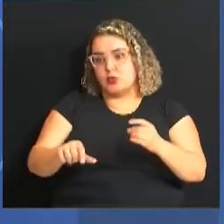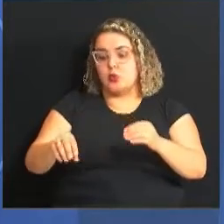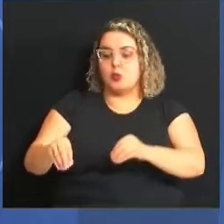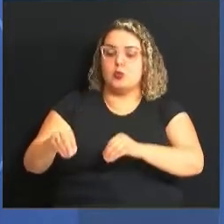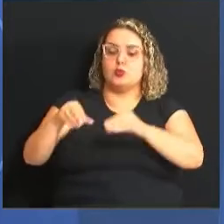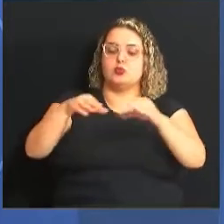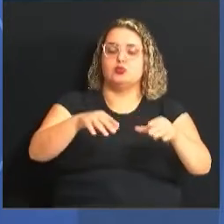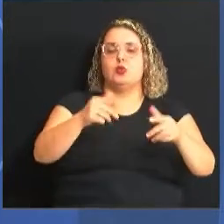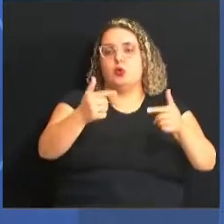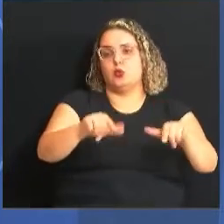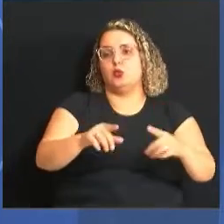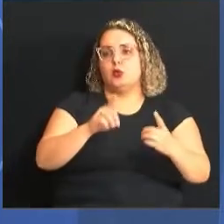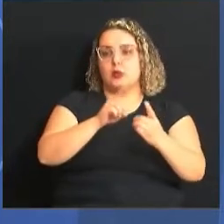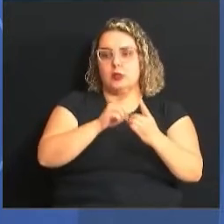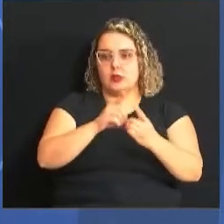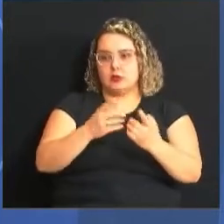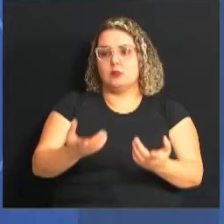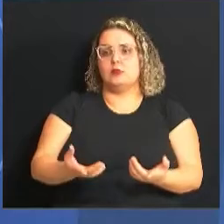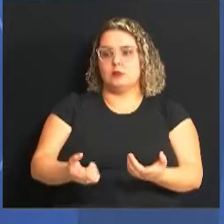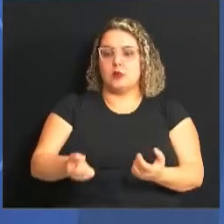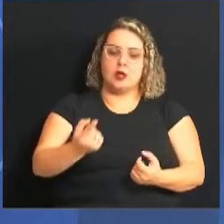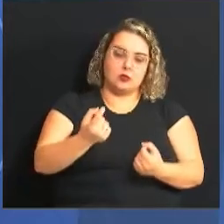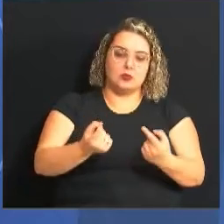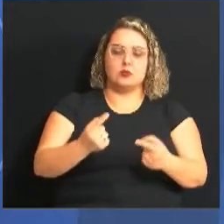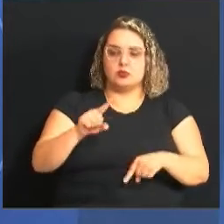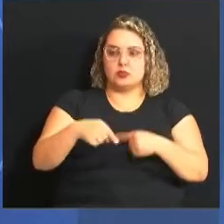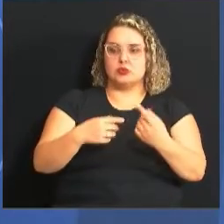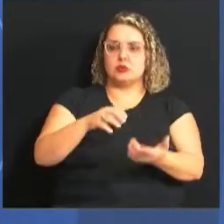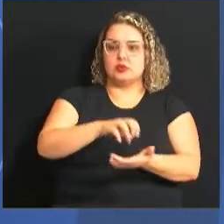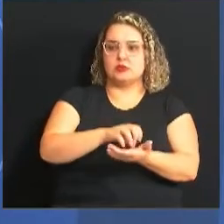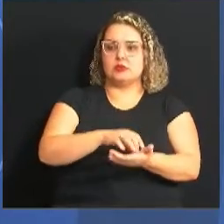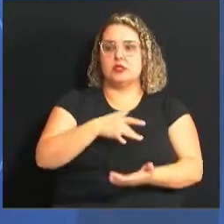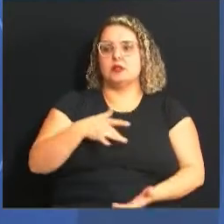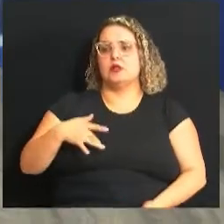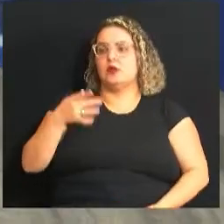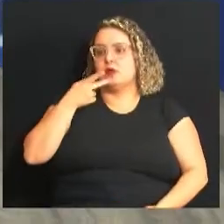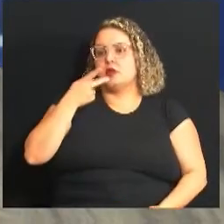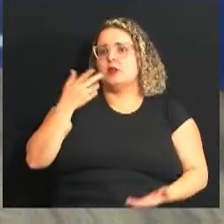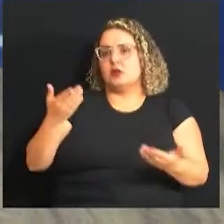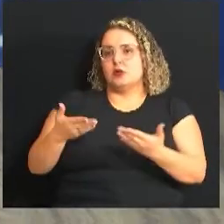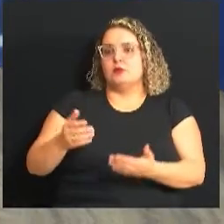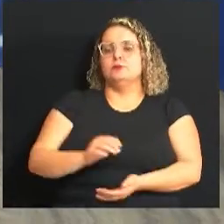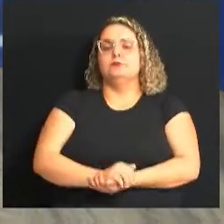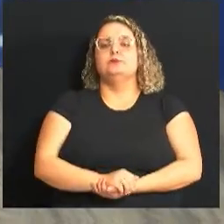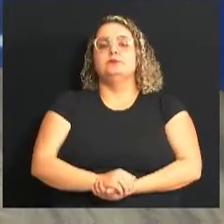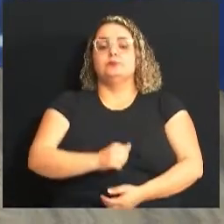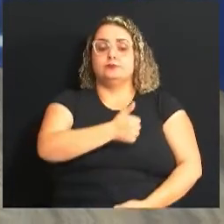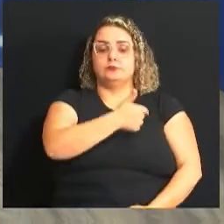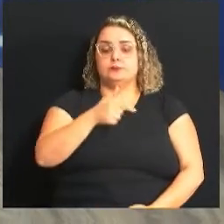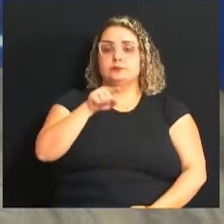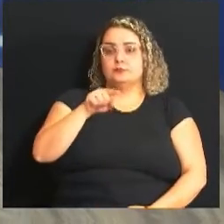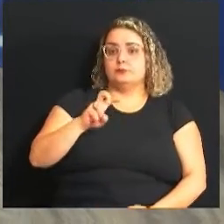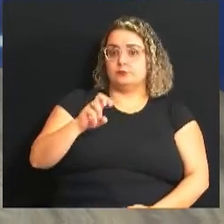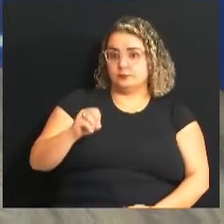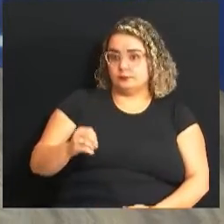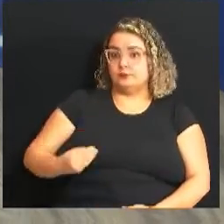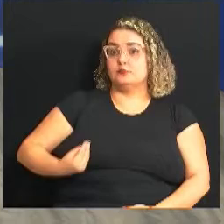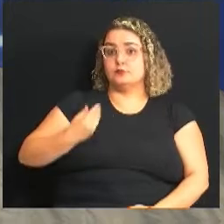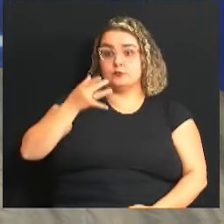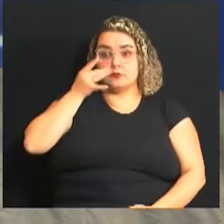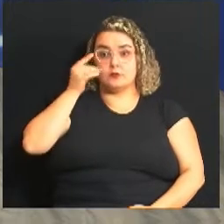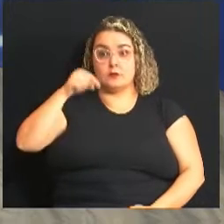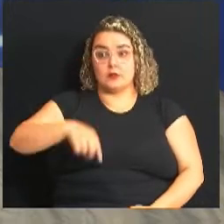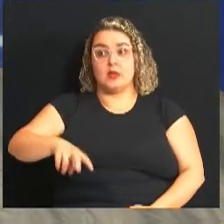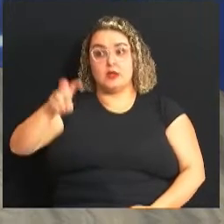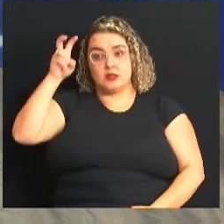o local de atendimento para um desses outros centros de saúde que eu mencionei agora. 12h50, nós estamos ao vivo nesta quinta-feira